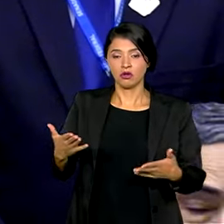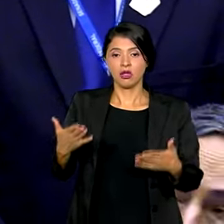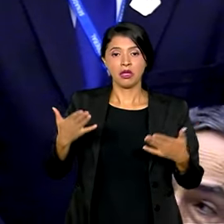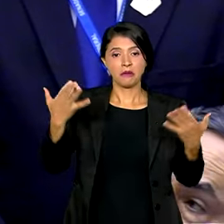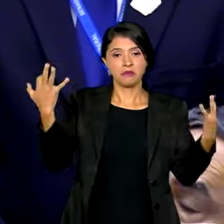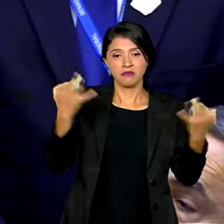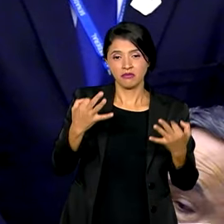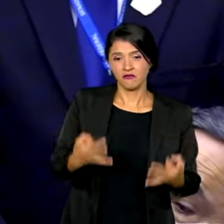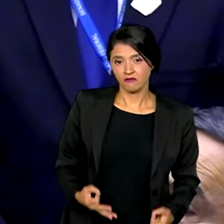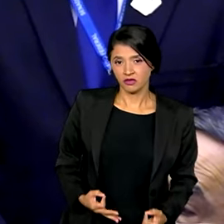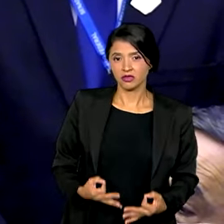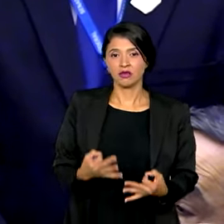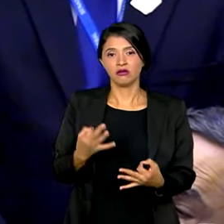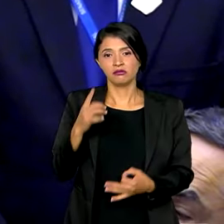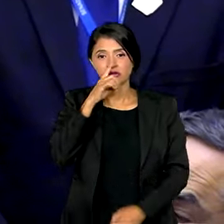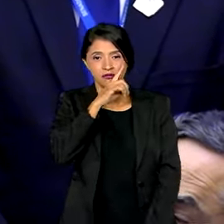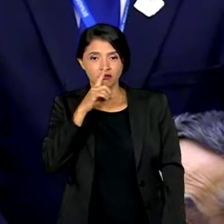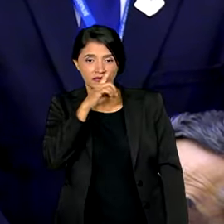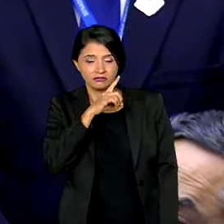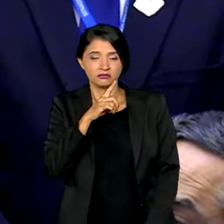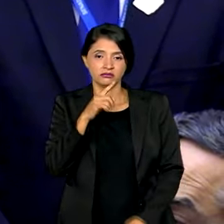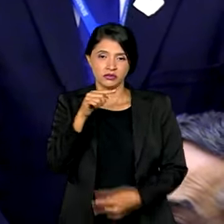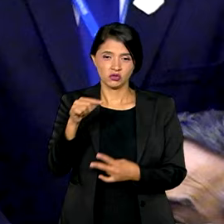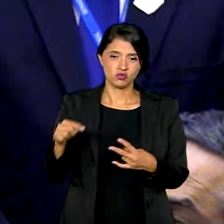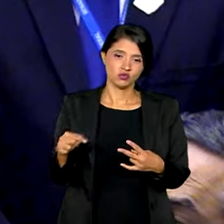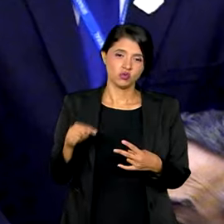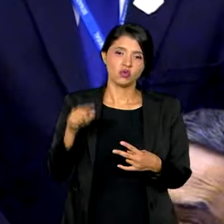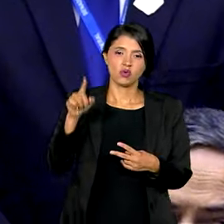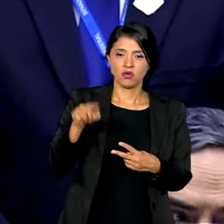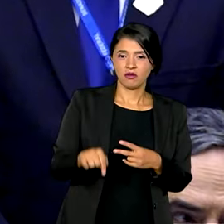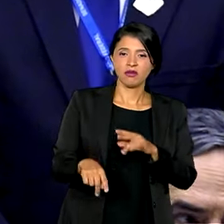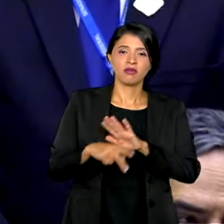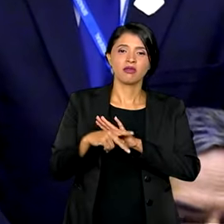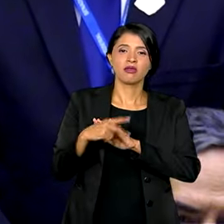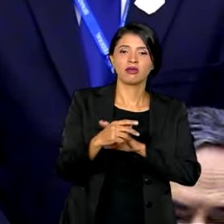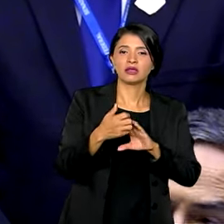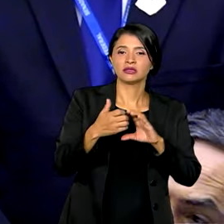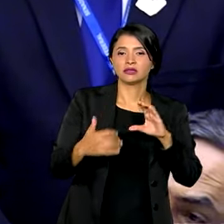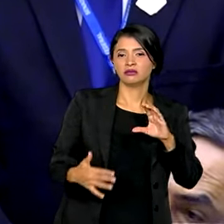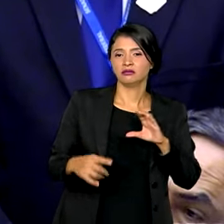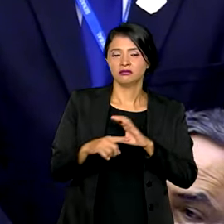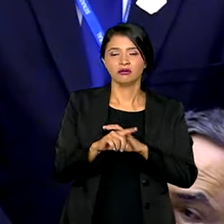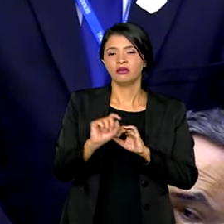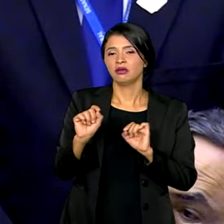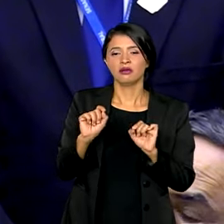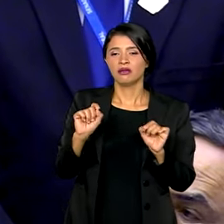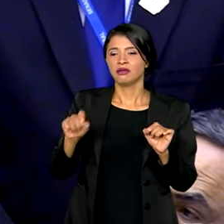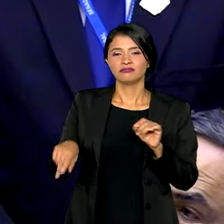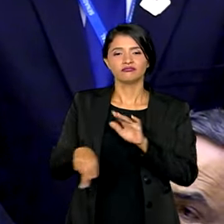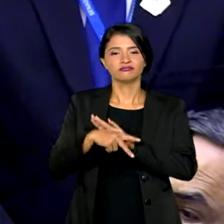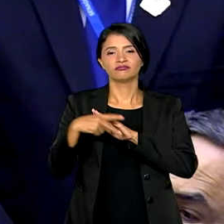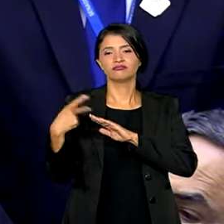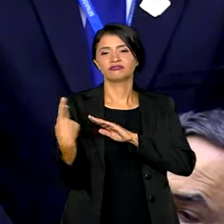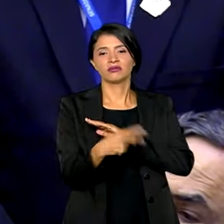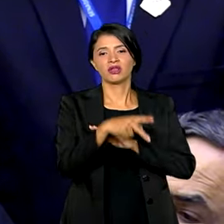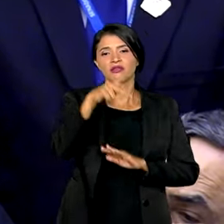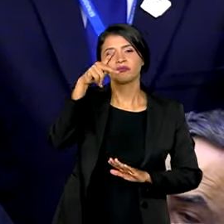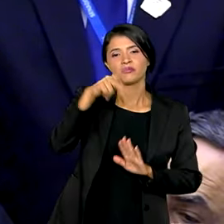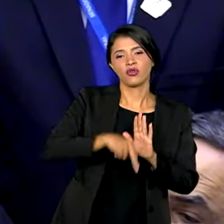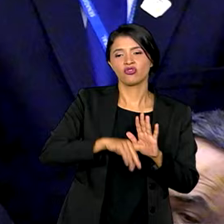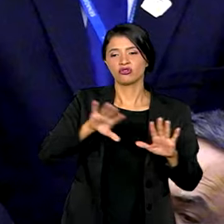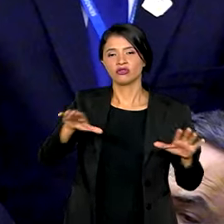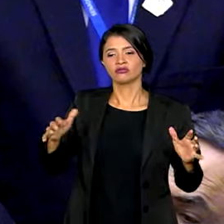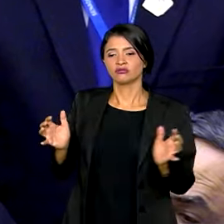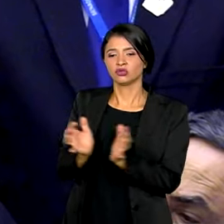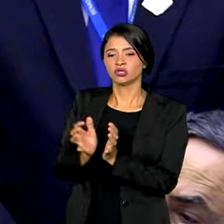perfeição e imperfeição são atributos que não cabem a um projeto